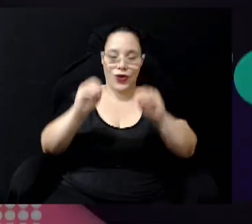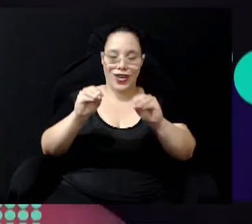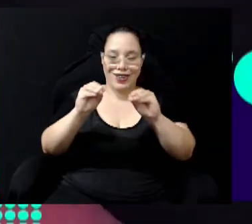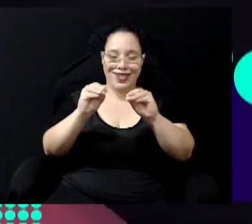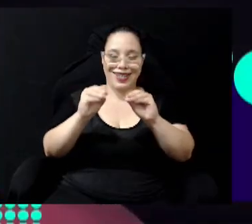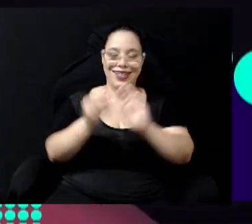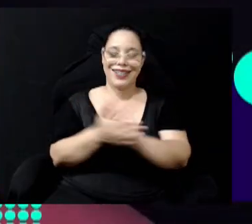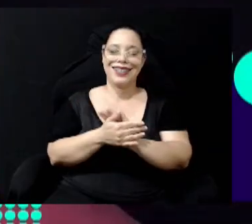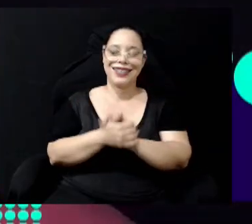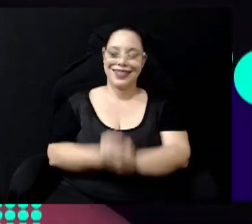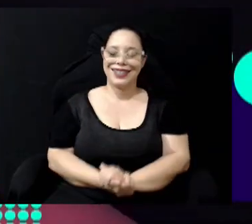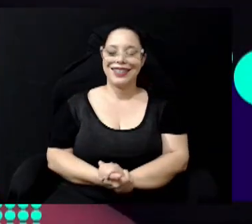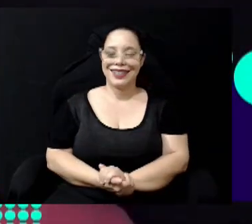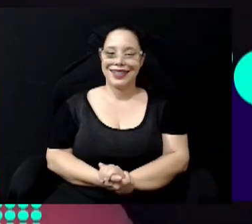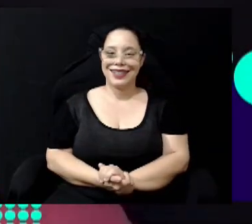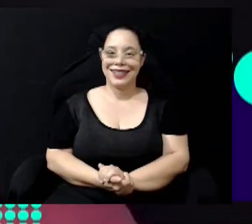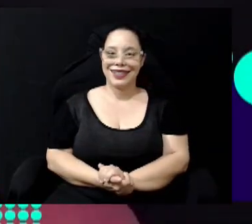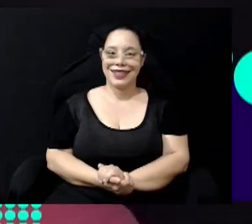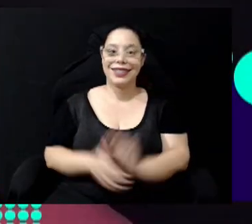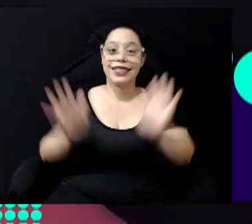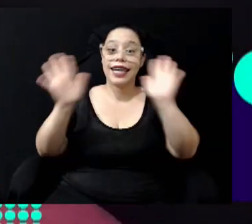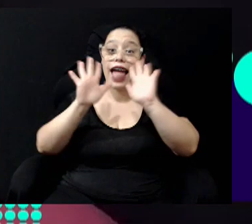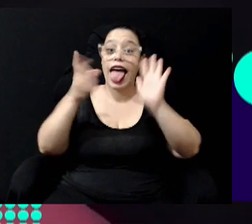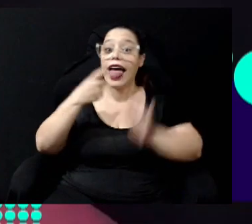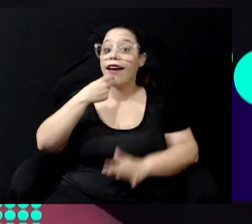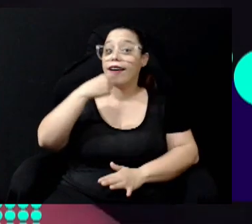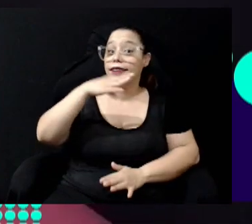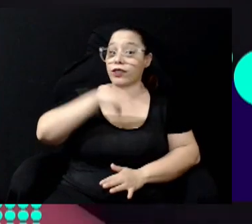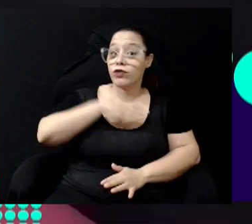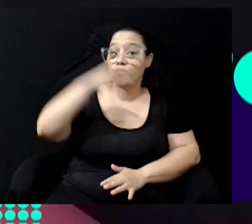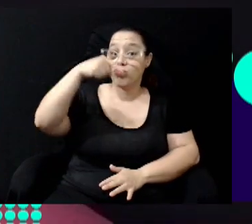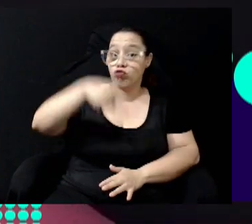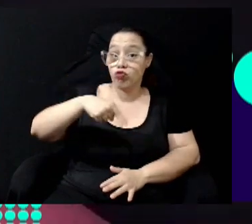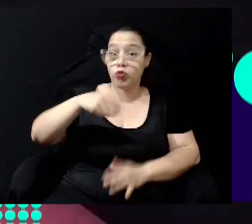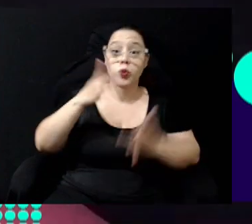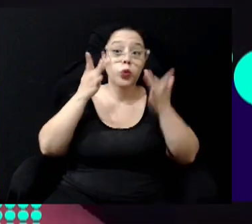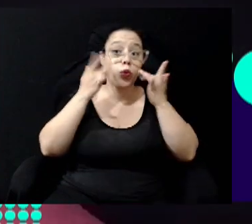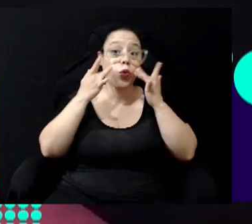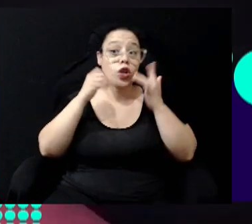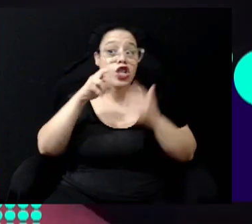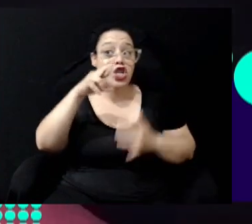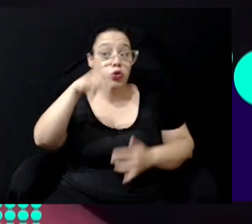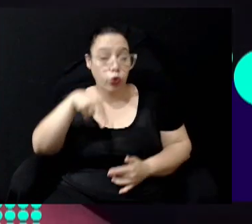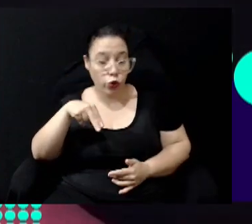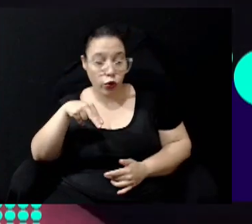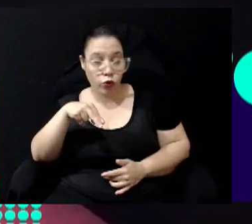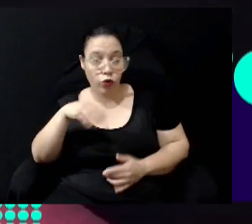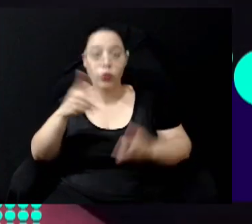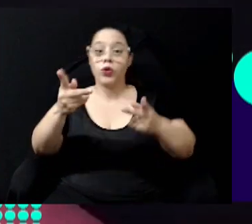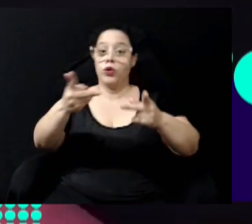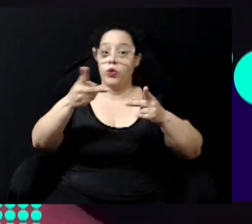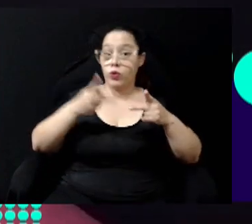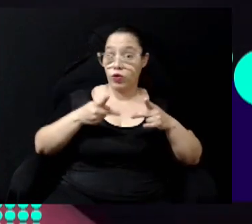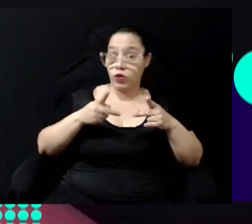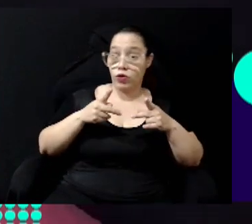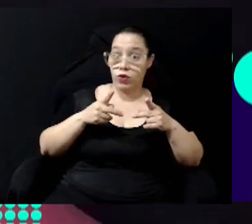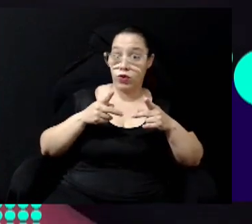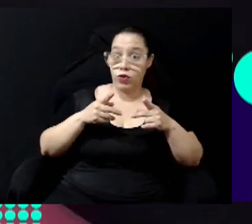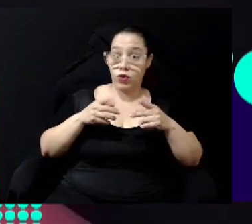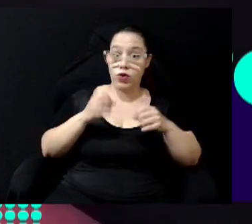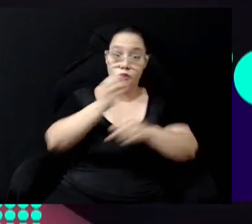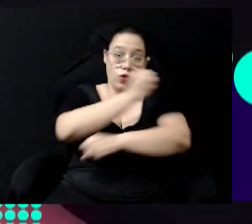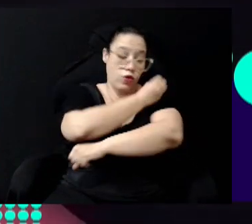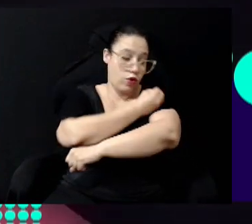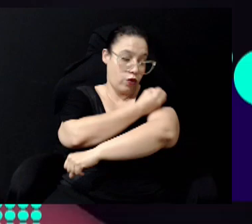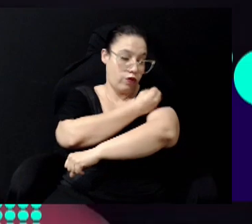lá. Alô Campinas, aqui o ator Gilson de Barros. Eu te convido para uma oficina de dramaturgia que farei